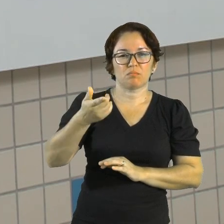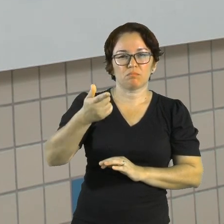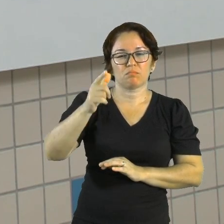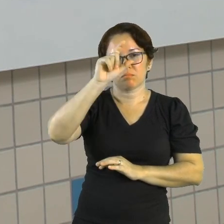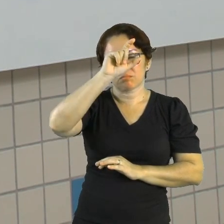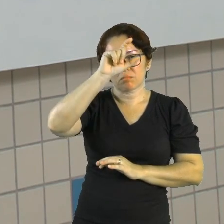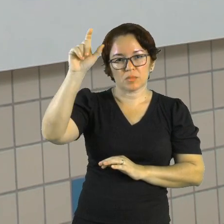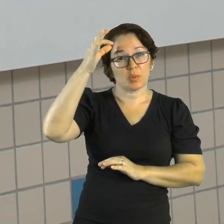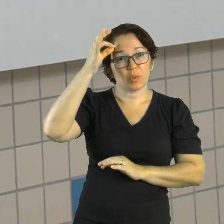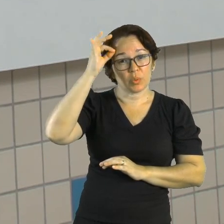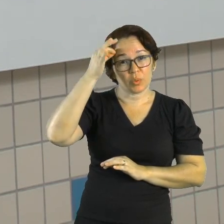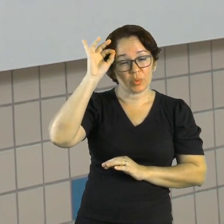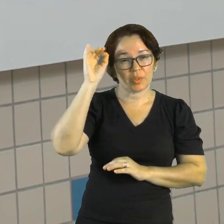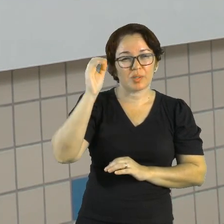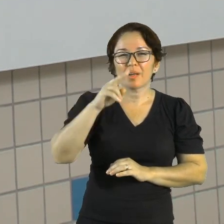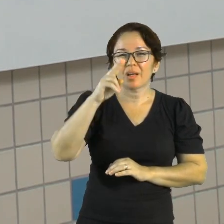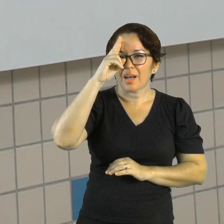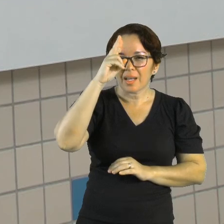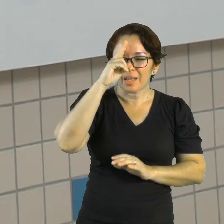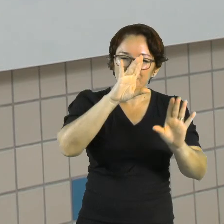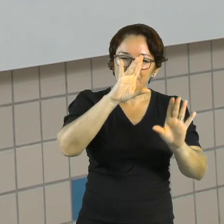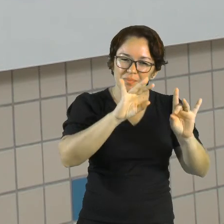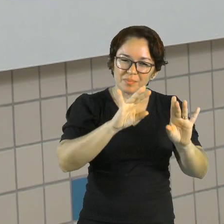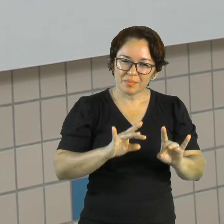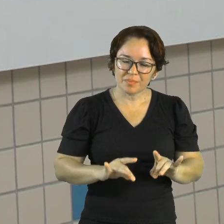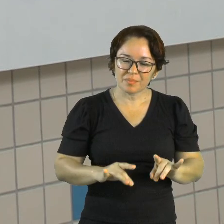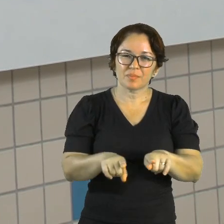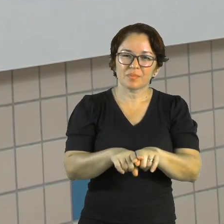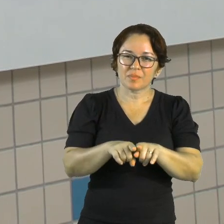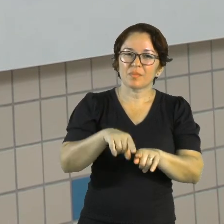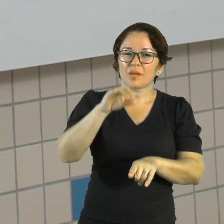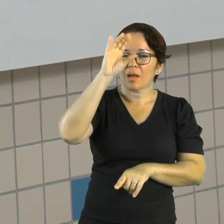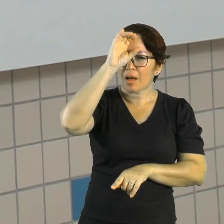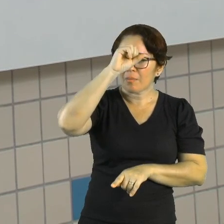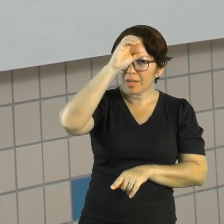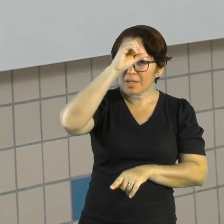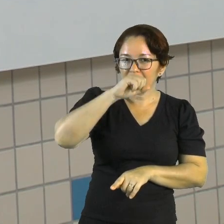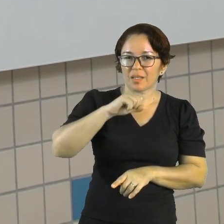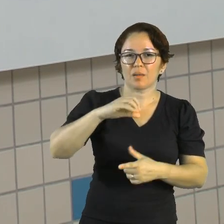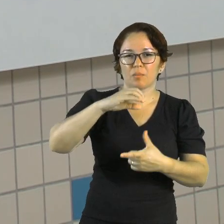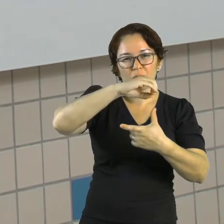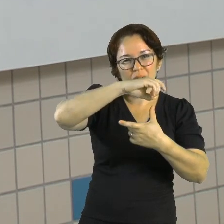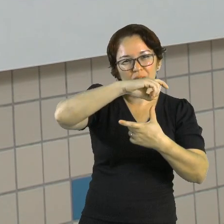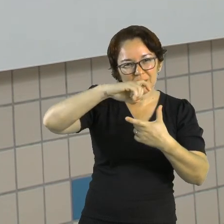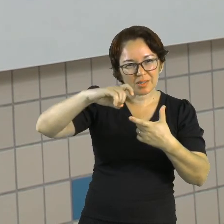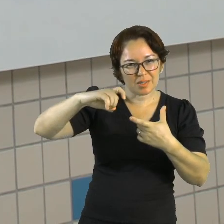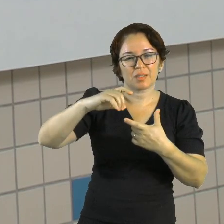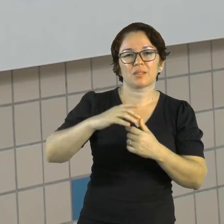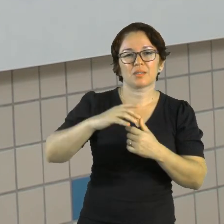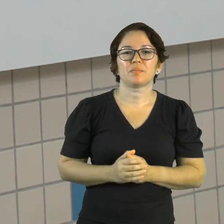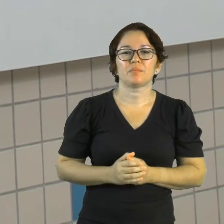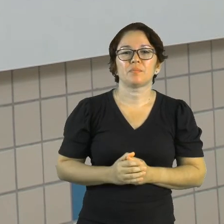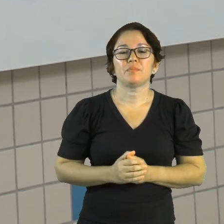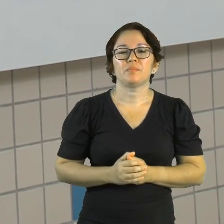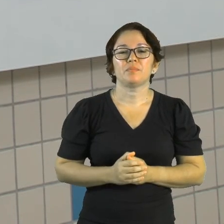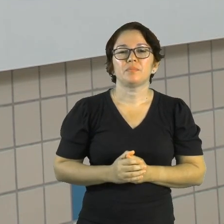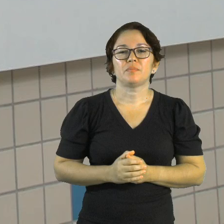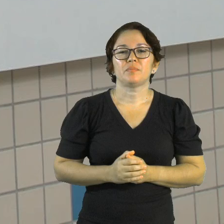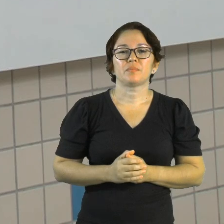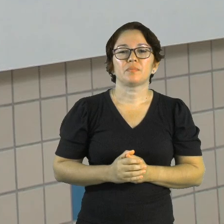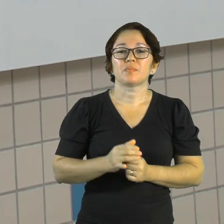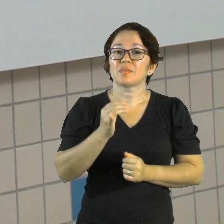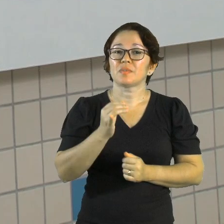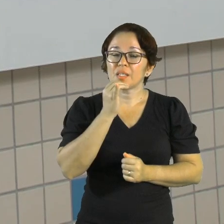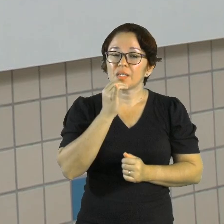e também revisamos as sílabas tônicas da palavra. Vimos palavras com número